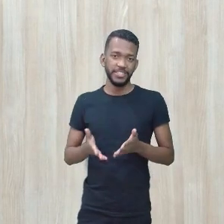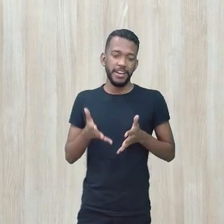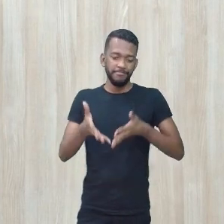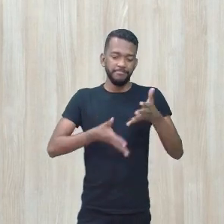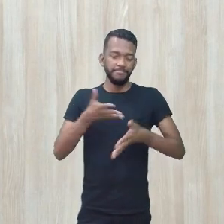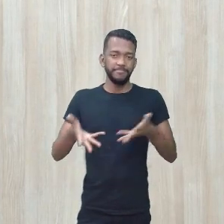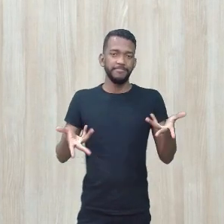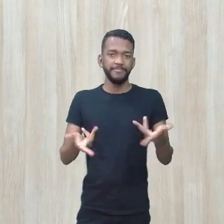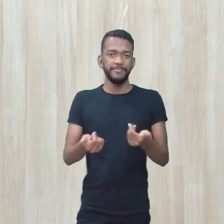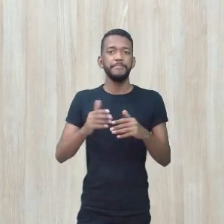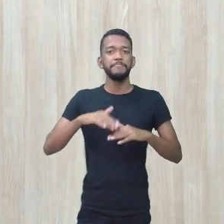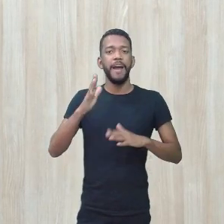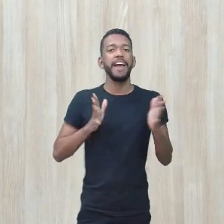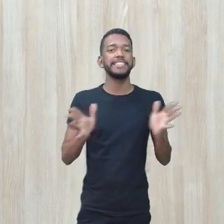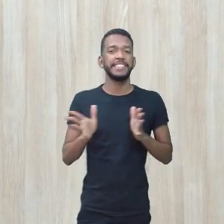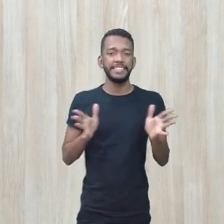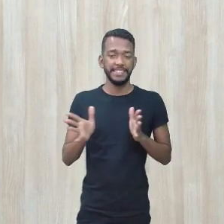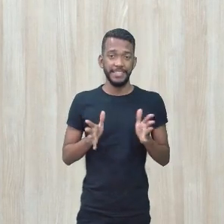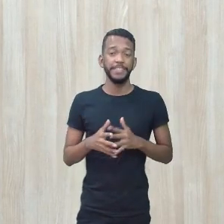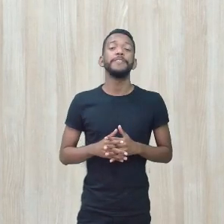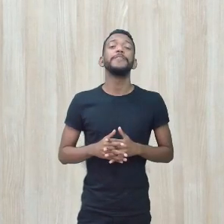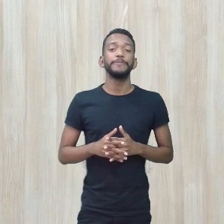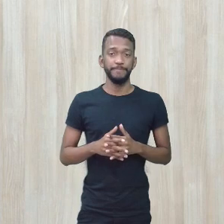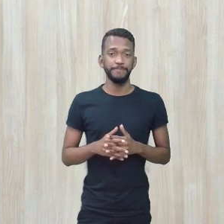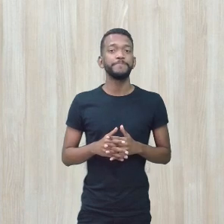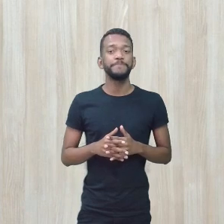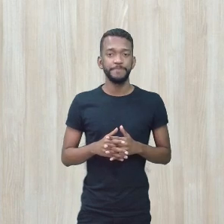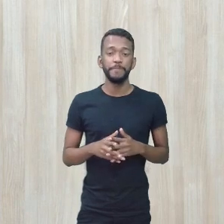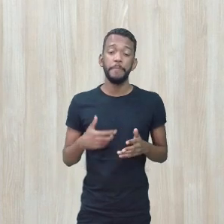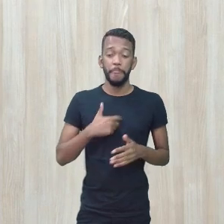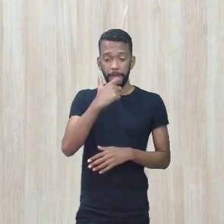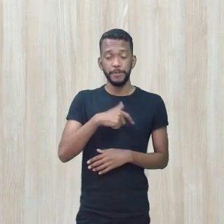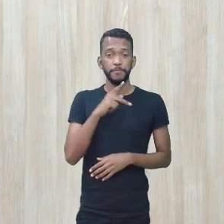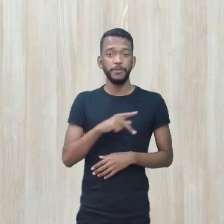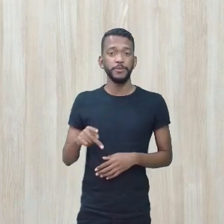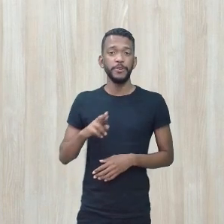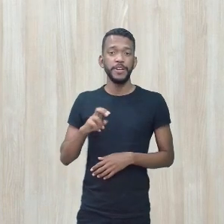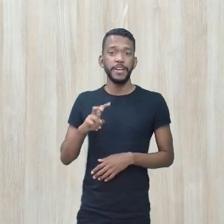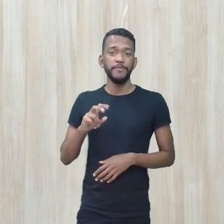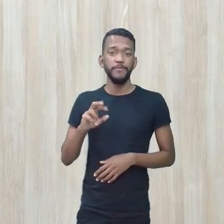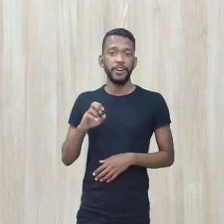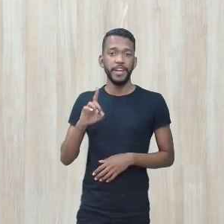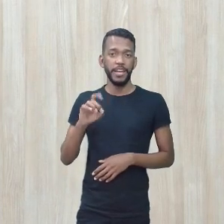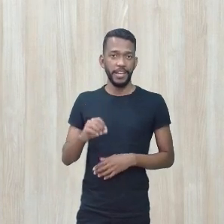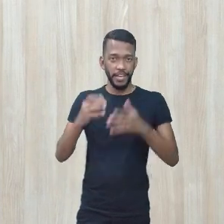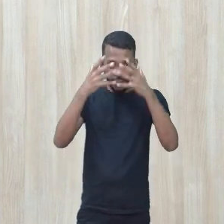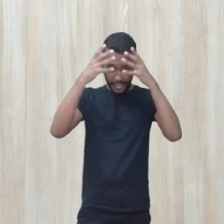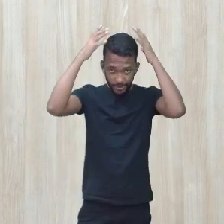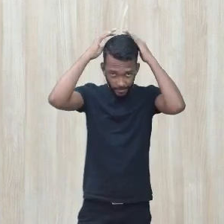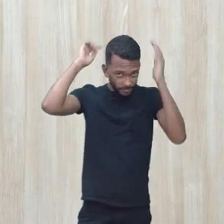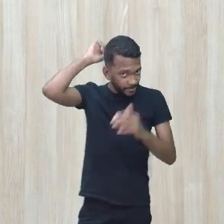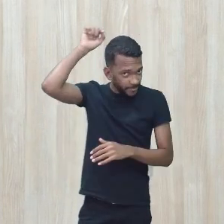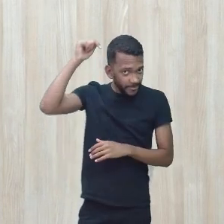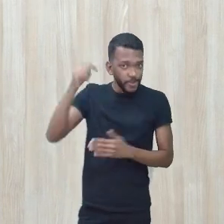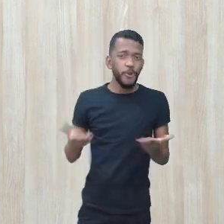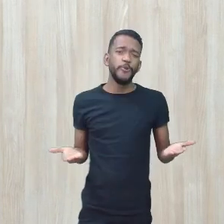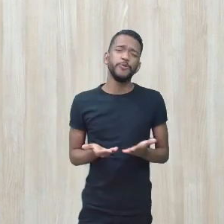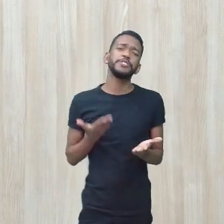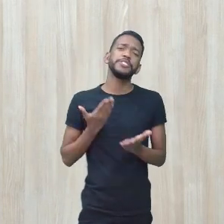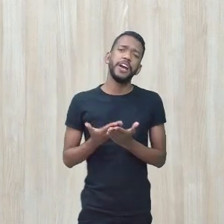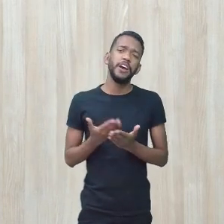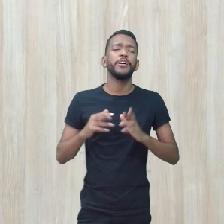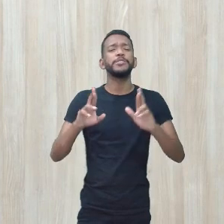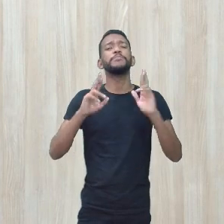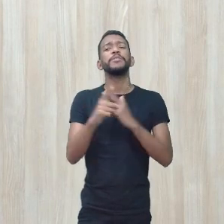essa aula mais acessível para a gente, né? Eu sou o professor Revoredo, essa foi a aula de hoje. Espero que vocês